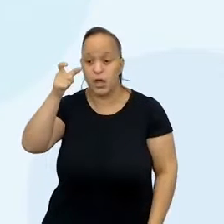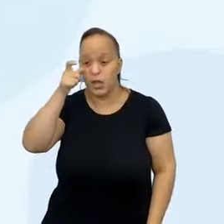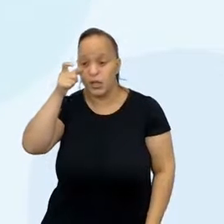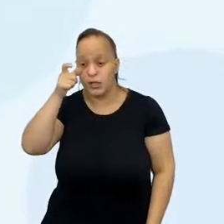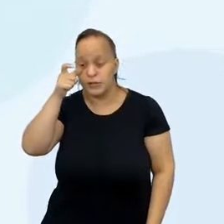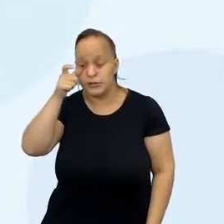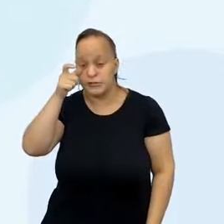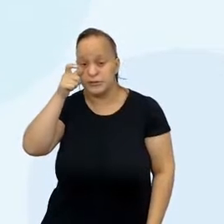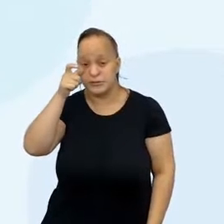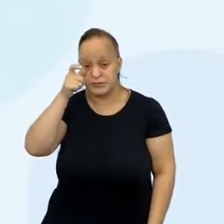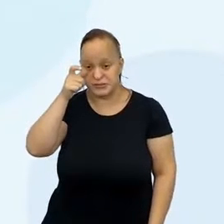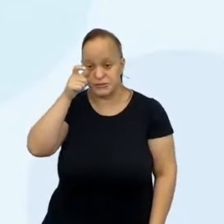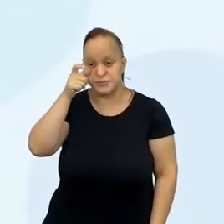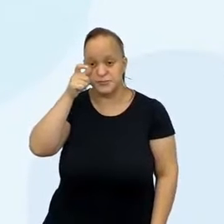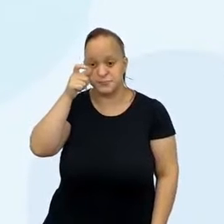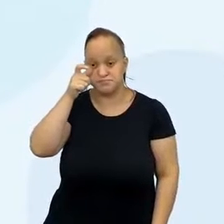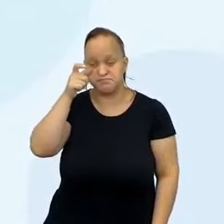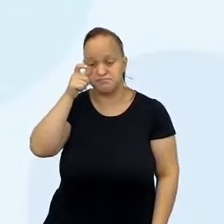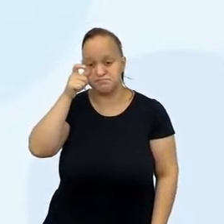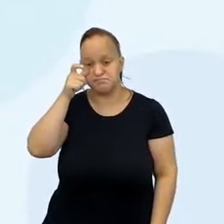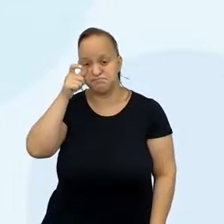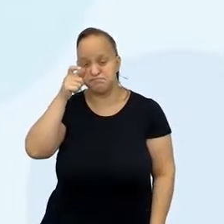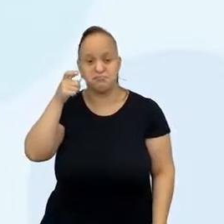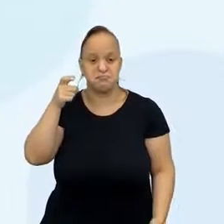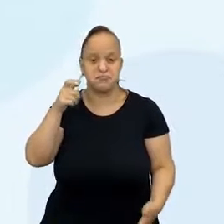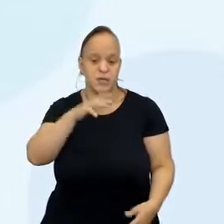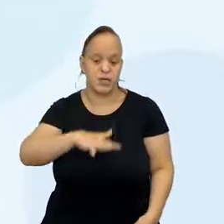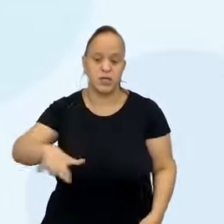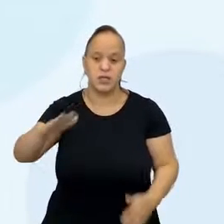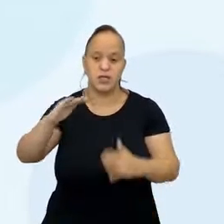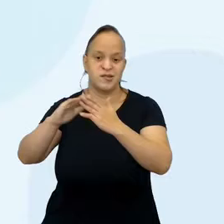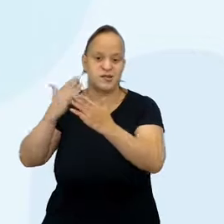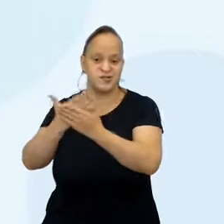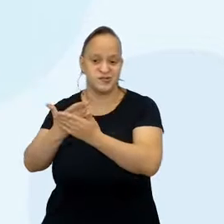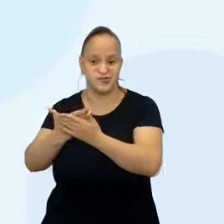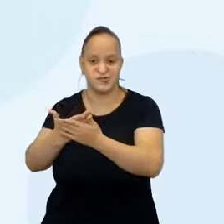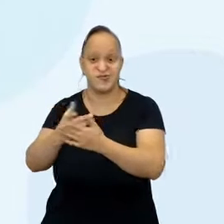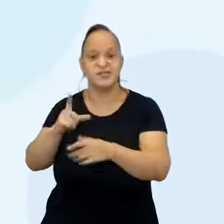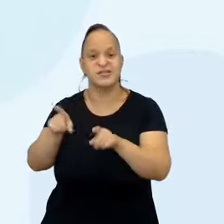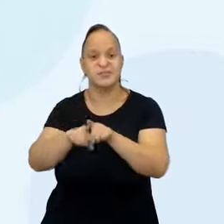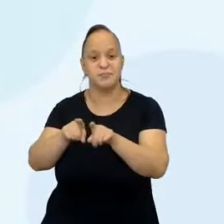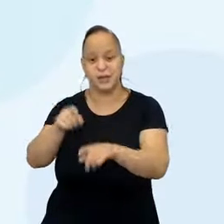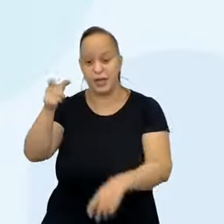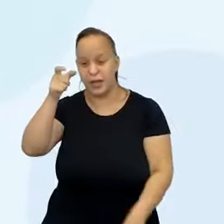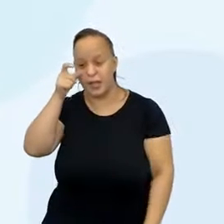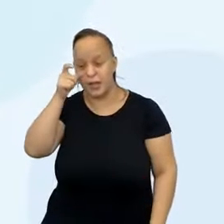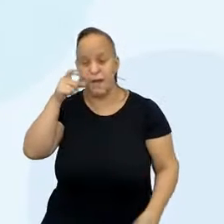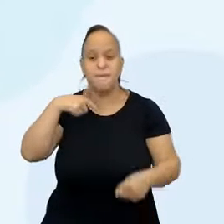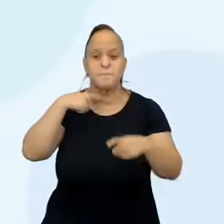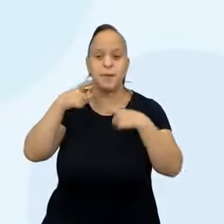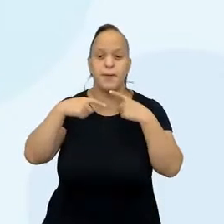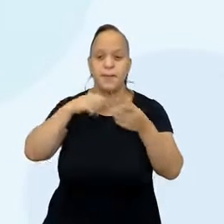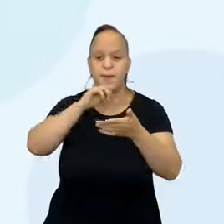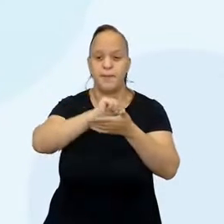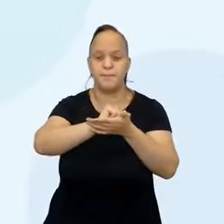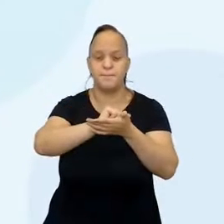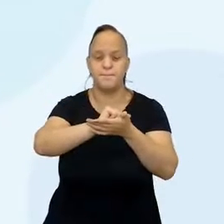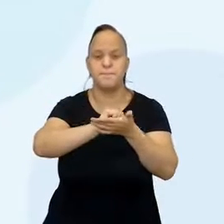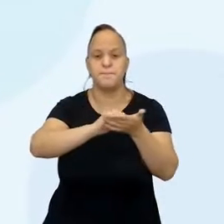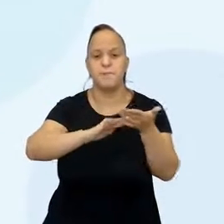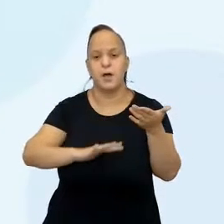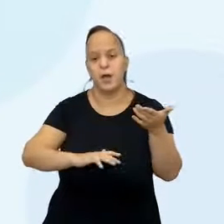para que o trabalho continue dentro da unidade escolar. Tem o Saiba Mais, as dúvidas e avaliação e as